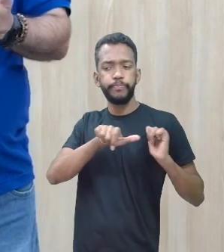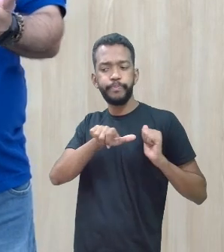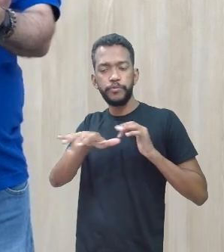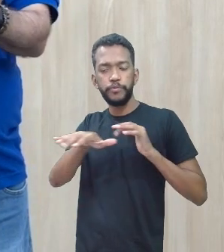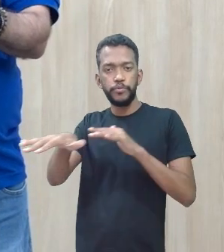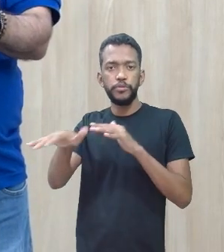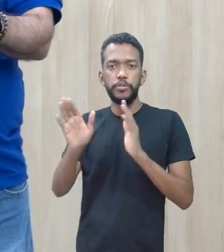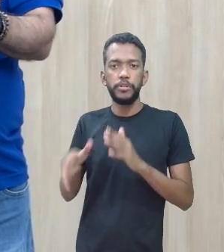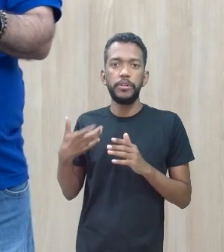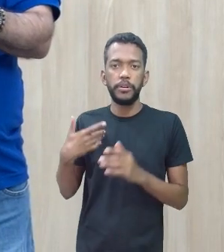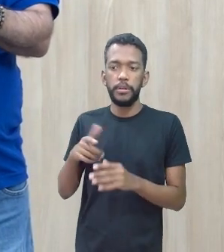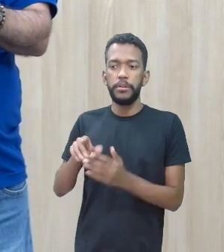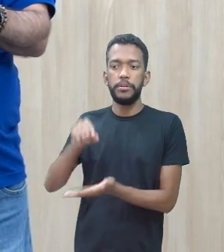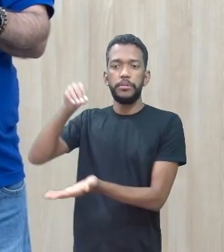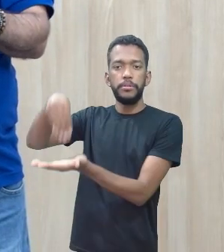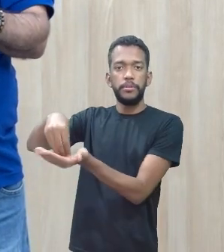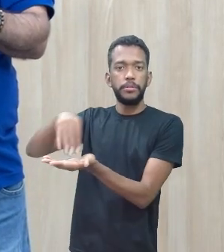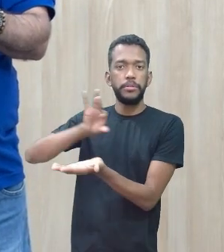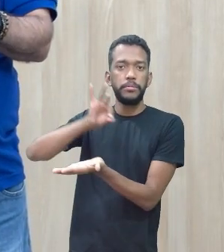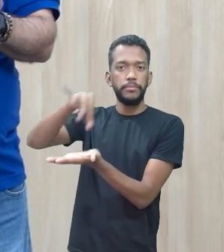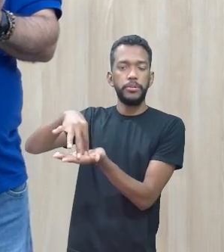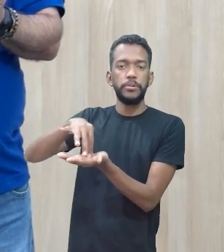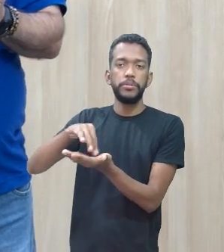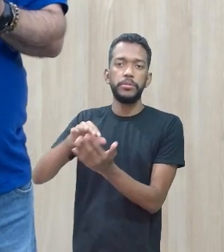estabelecer pontos, né, de